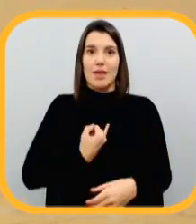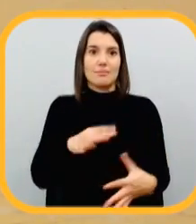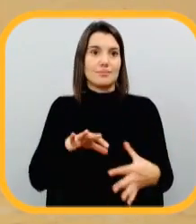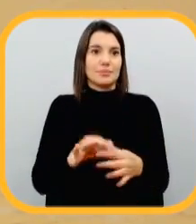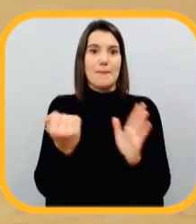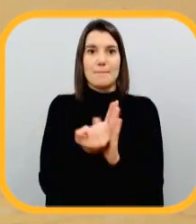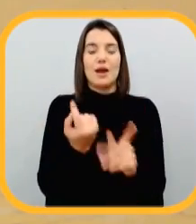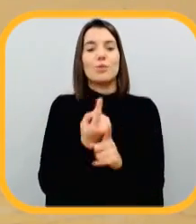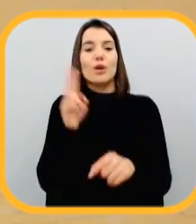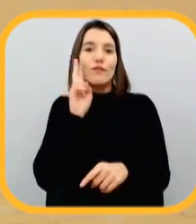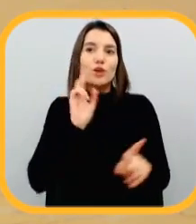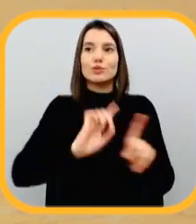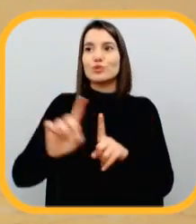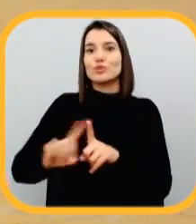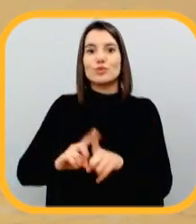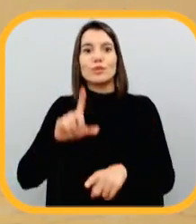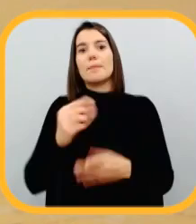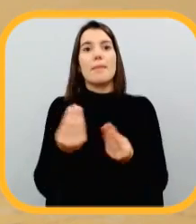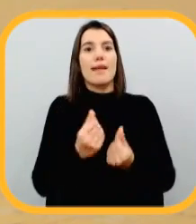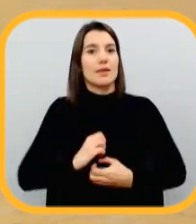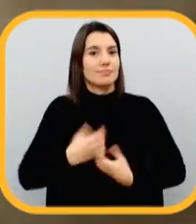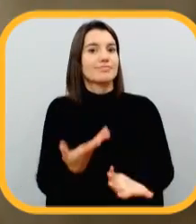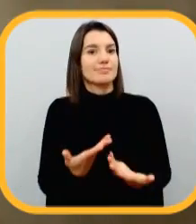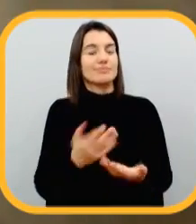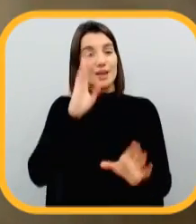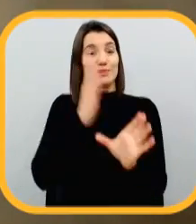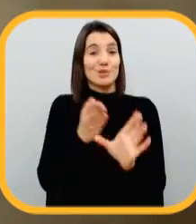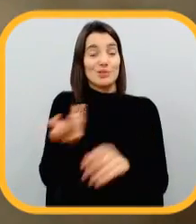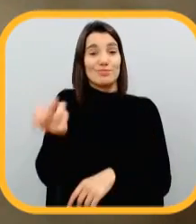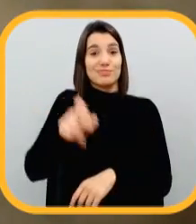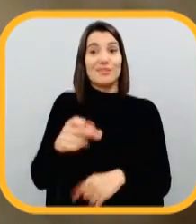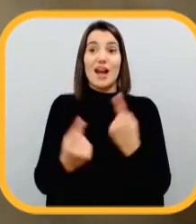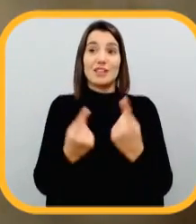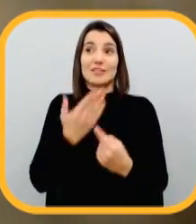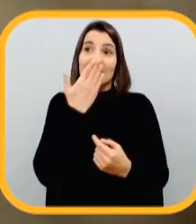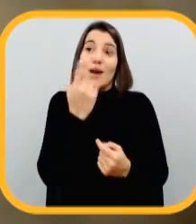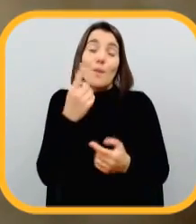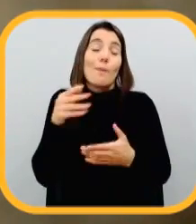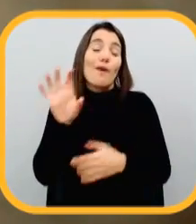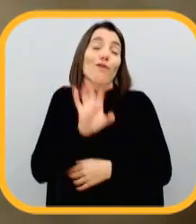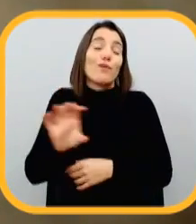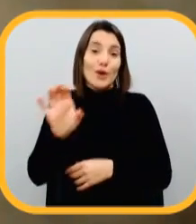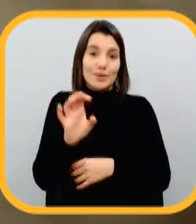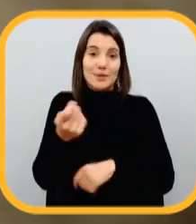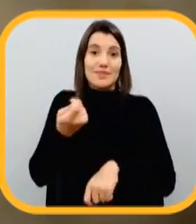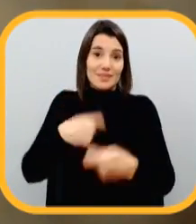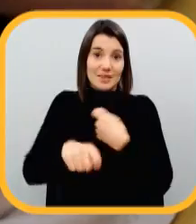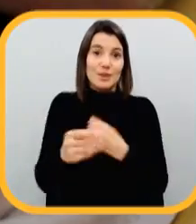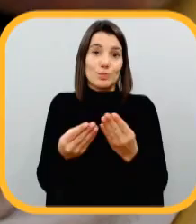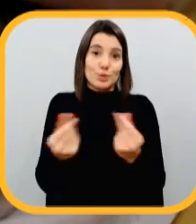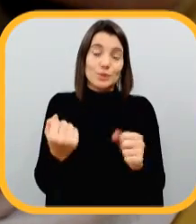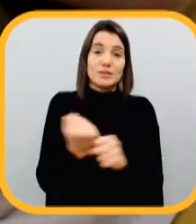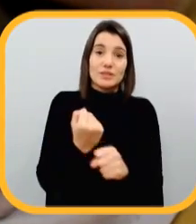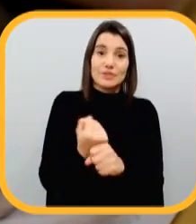as marcas pelo seu conjunto de valores e atitudes. A psicologia surge muitas vezes como um meio, não só para vender